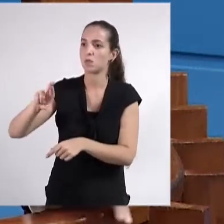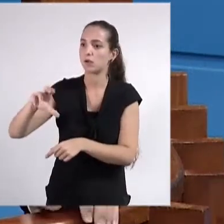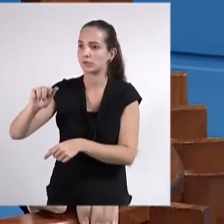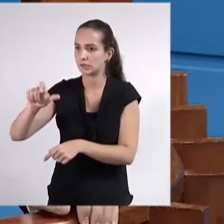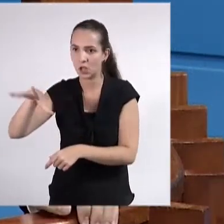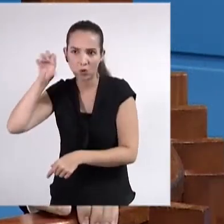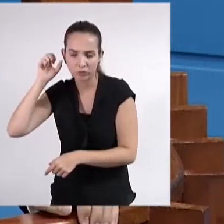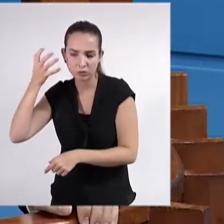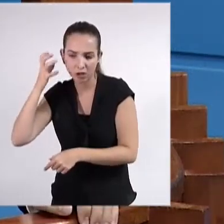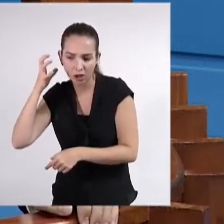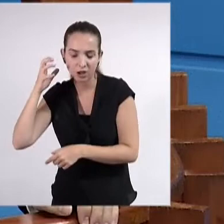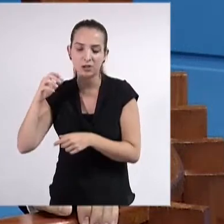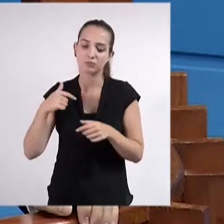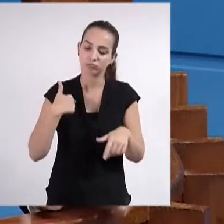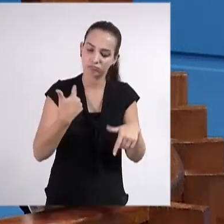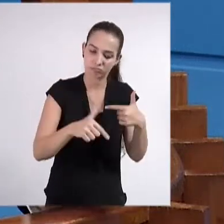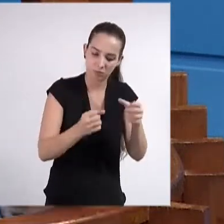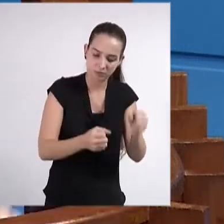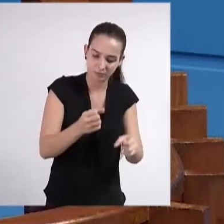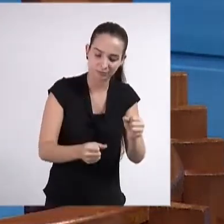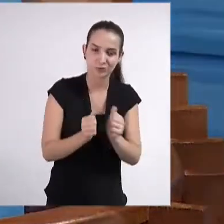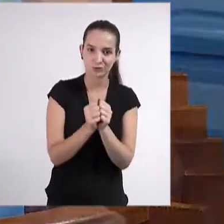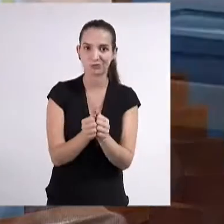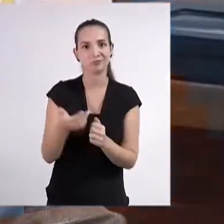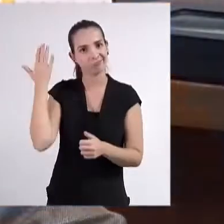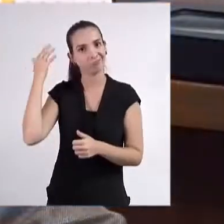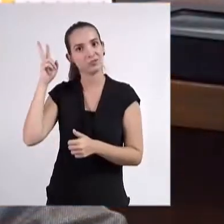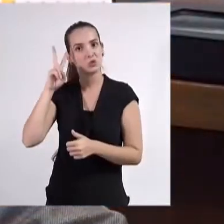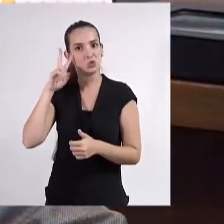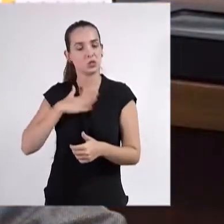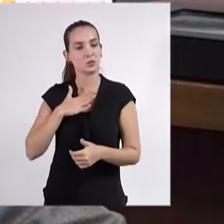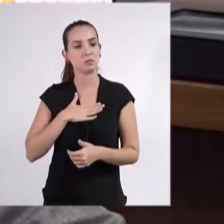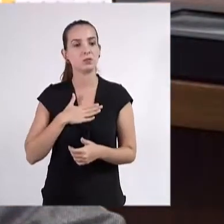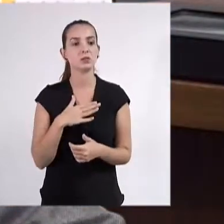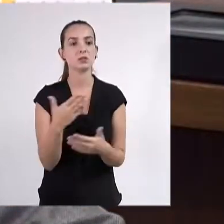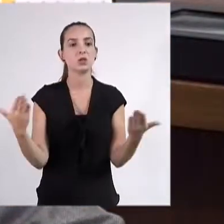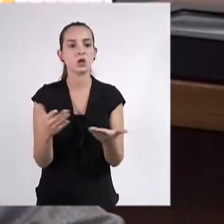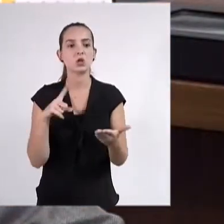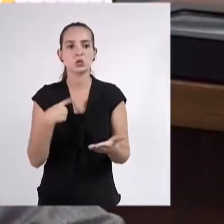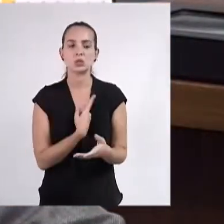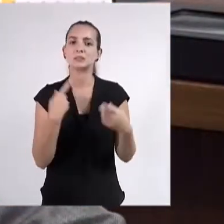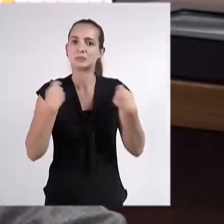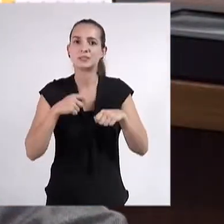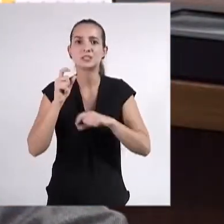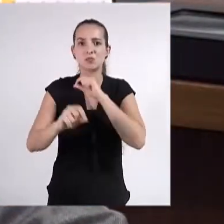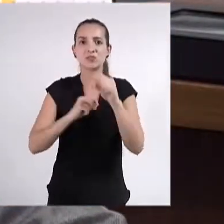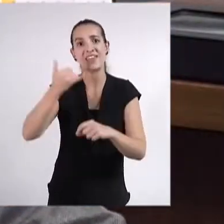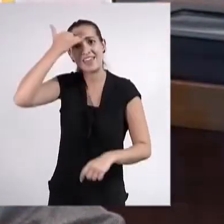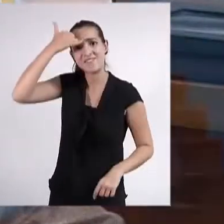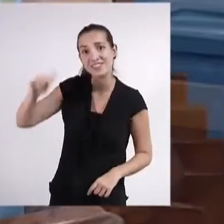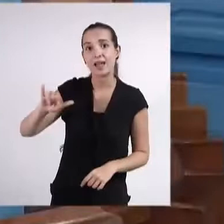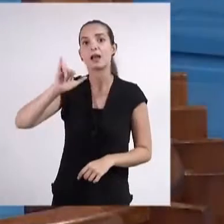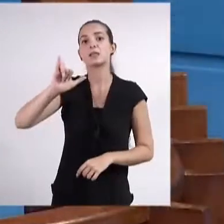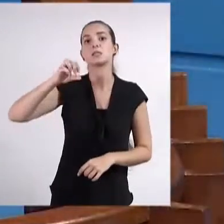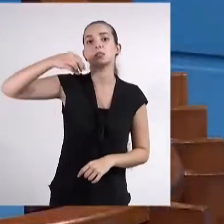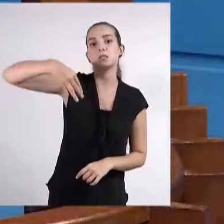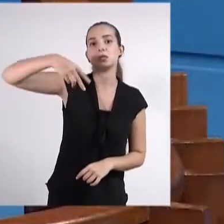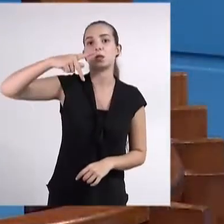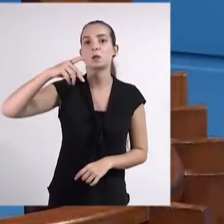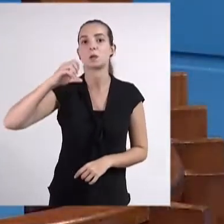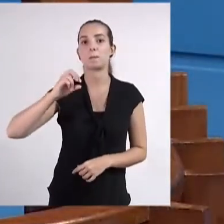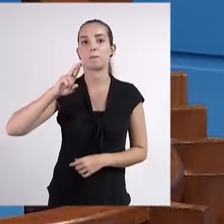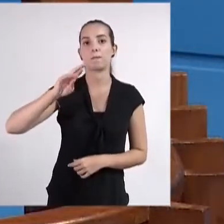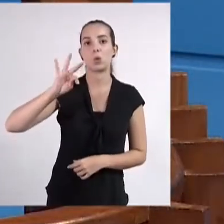a produção de leite no país, nós vamos importar ela praticamente na sua totalidade. Então, senhor presidente, nobres colegas, é